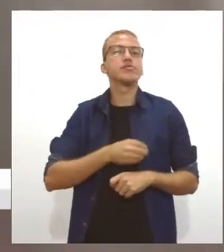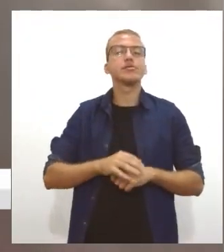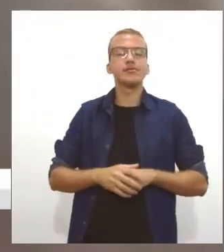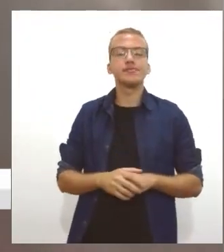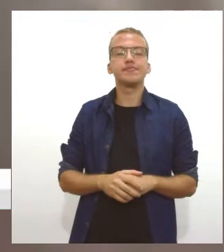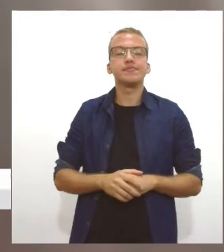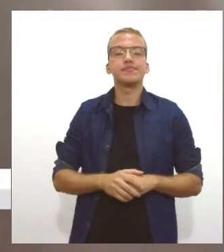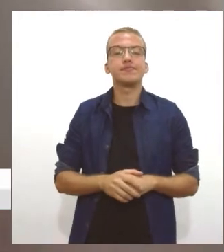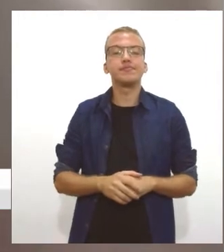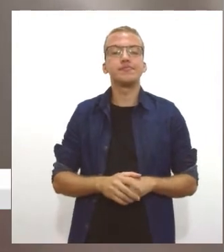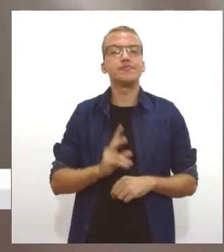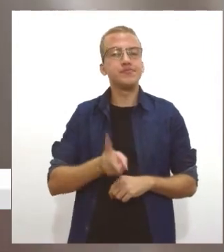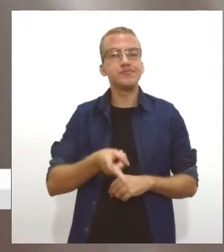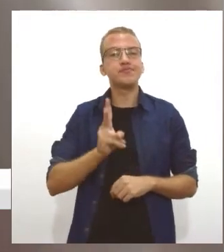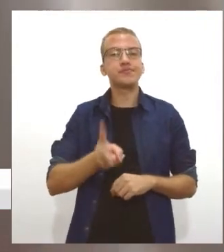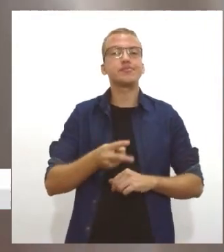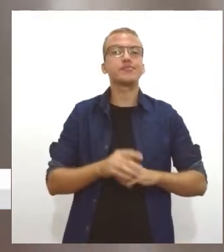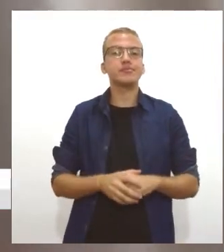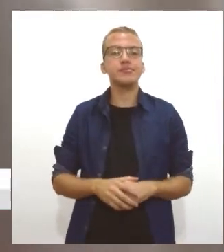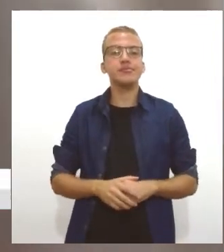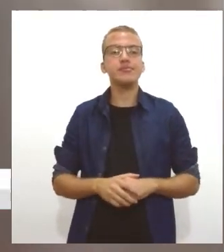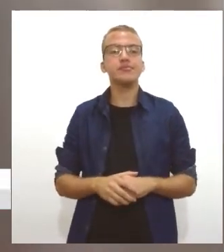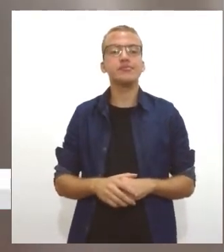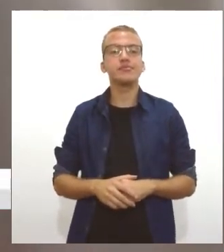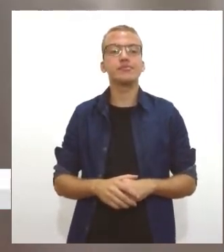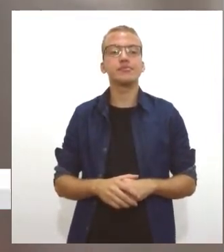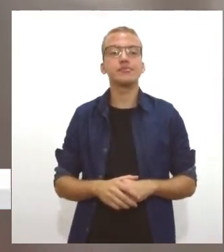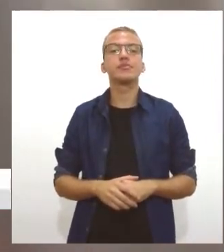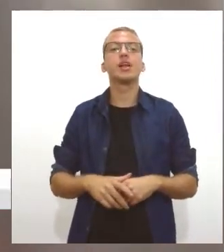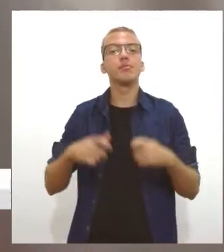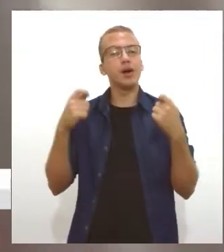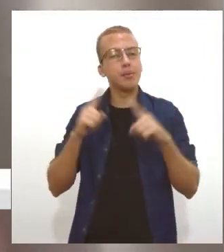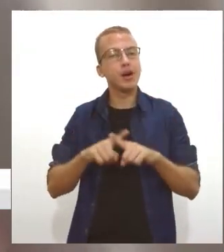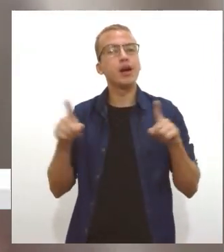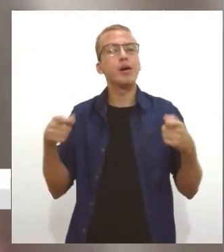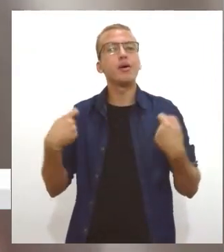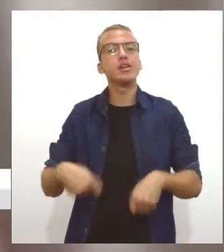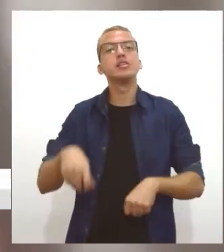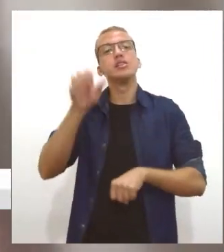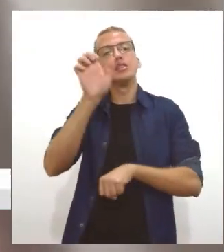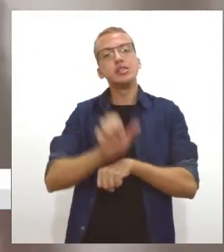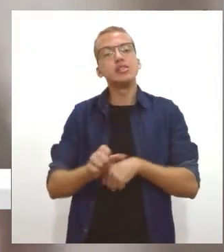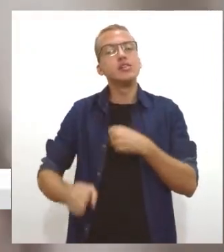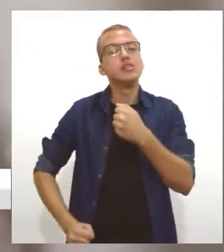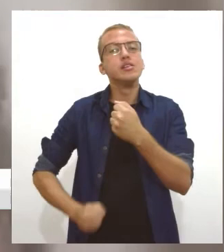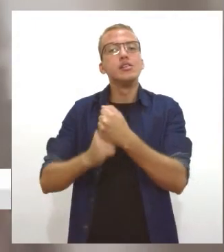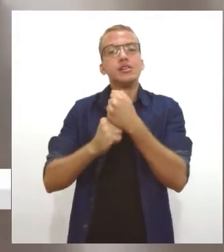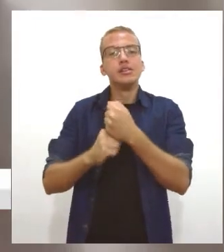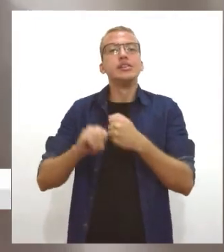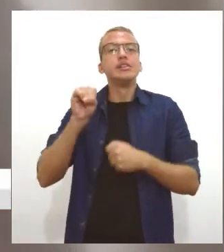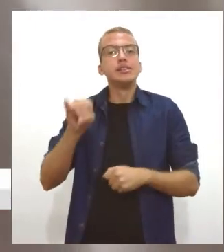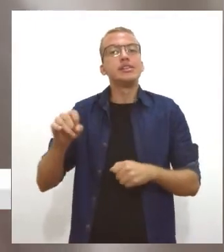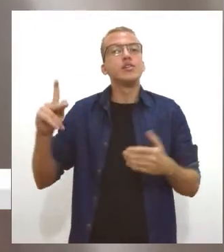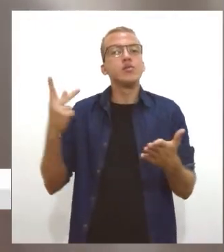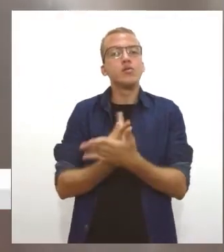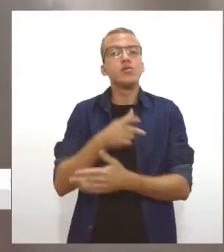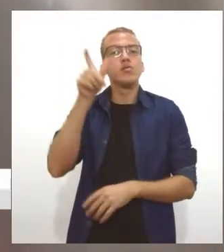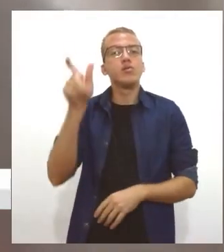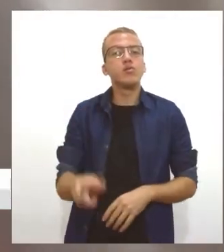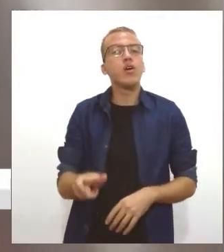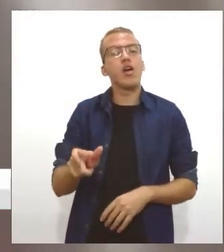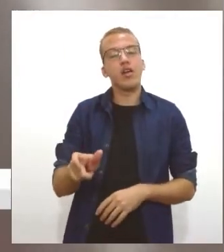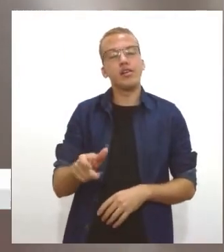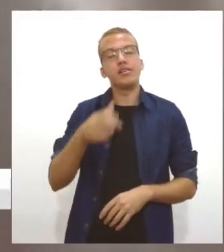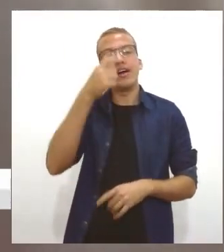gente precisa ter essa percepção, desde que haja suporte estatal, após o constrangimento que muitas mulheres, infelizmente,